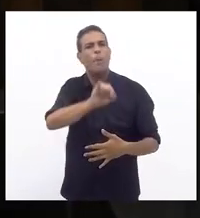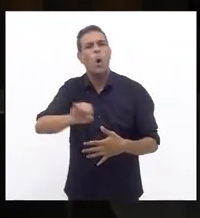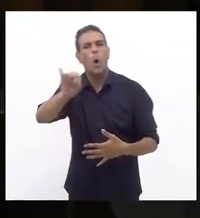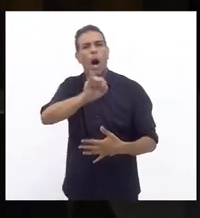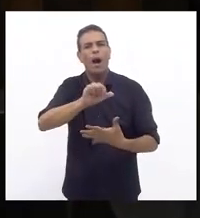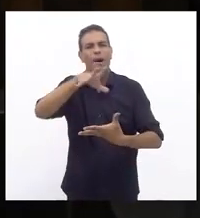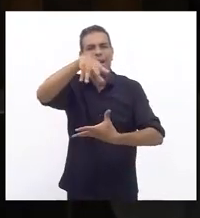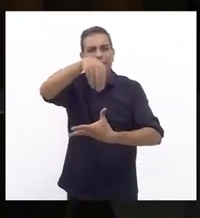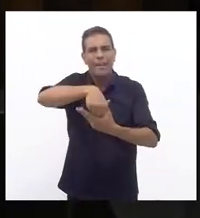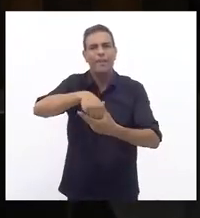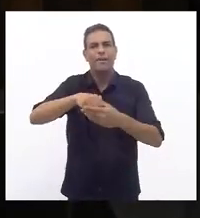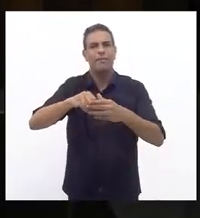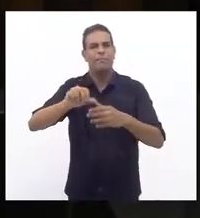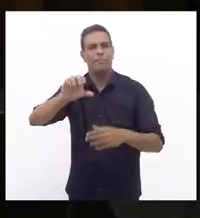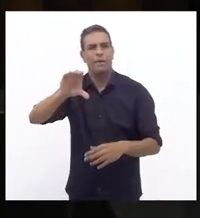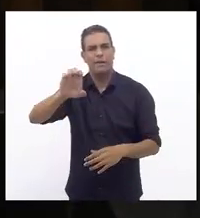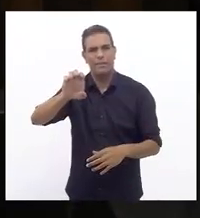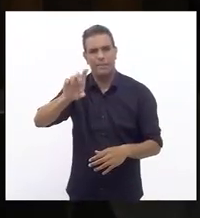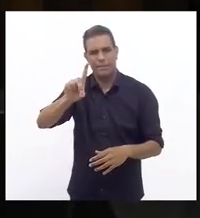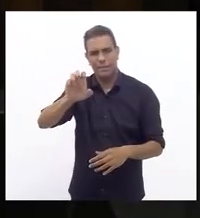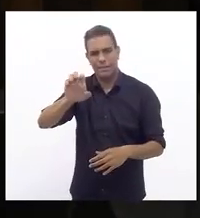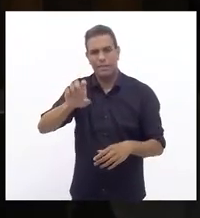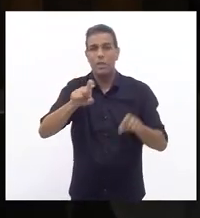tem a SEDAI no interior.